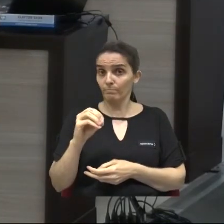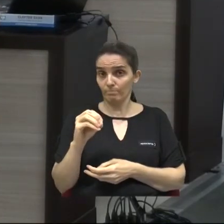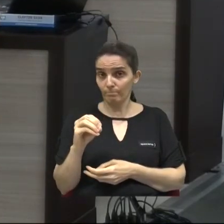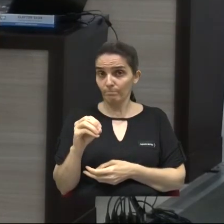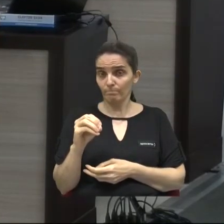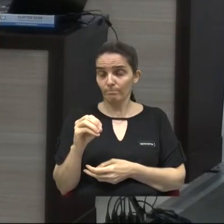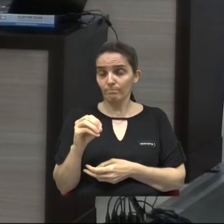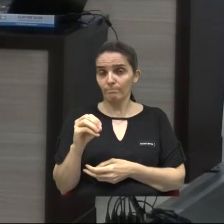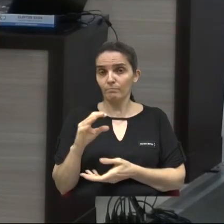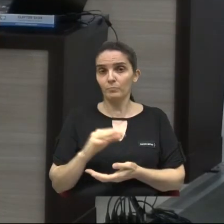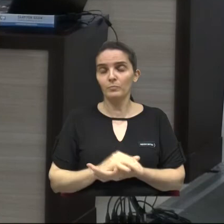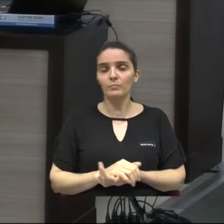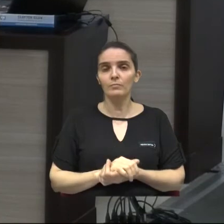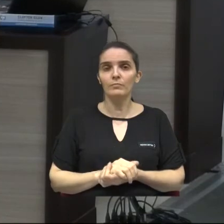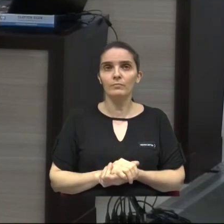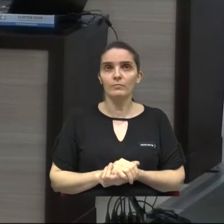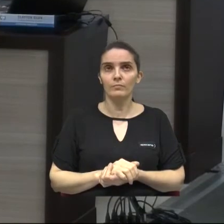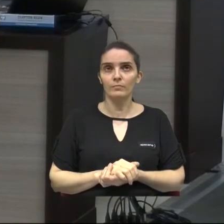então